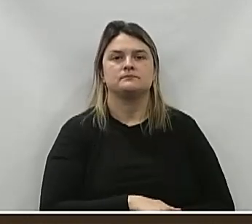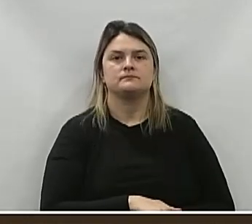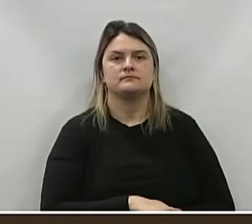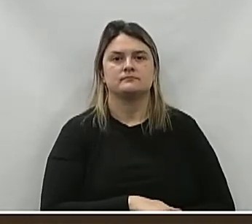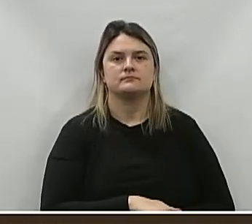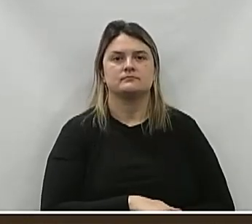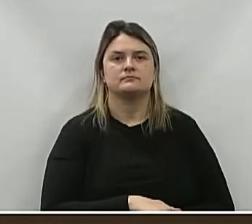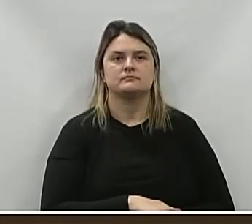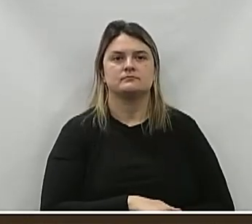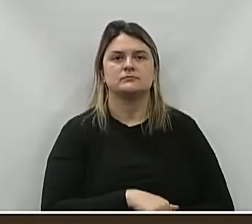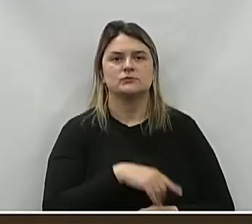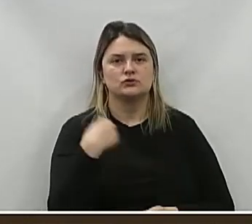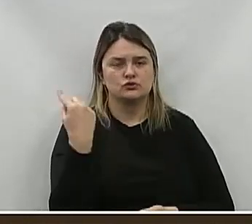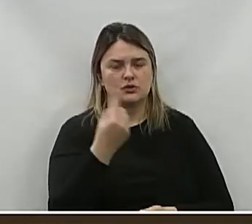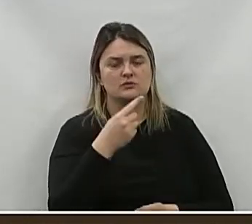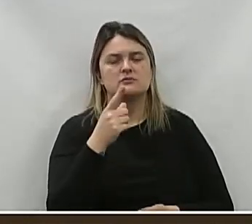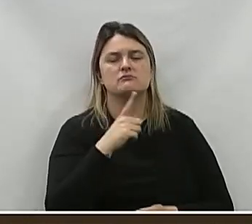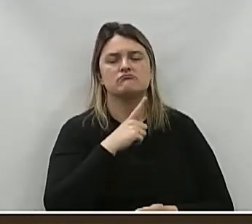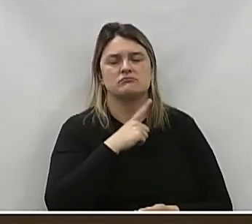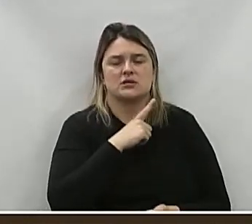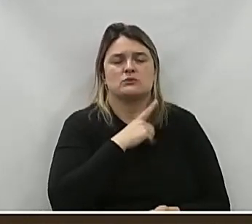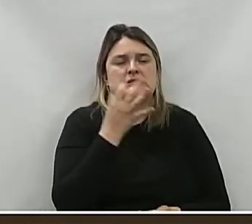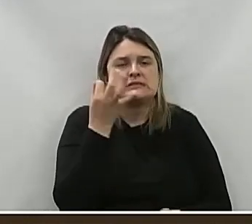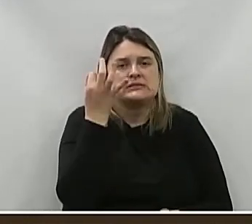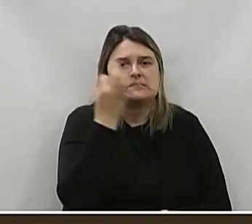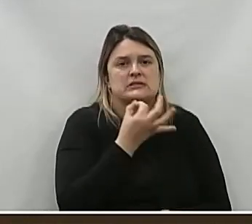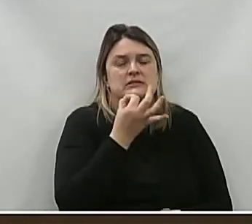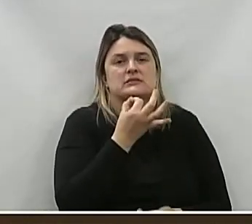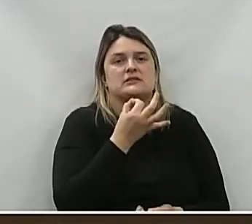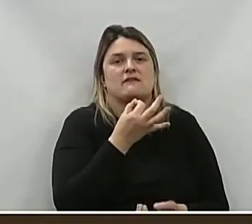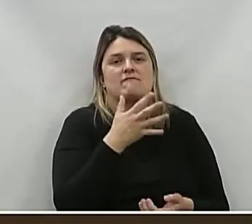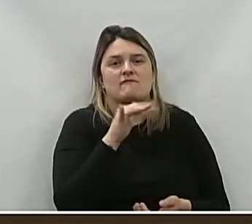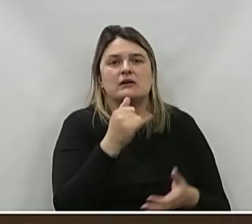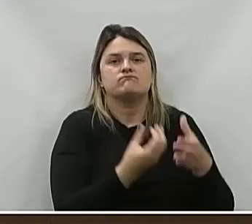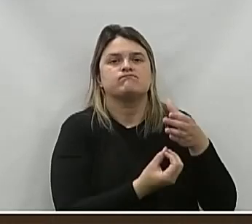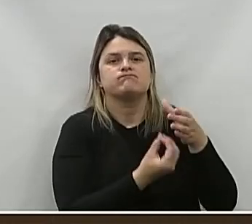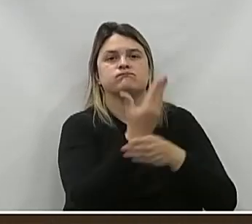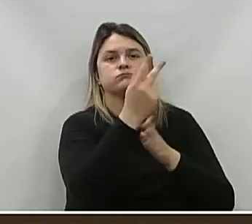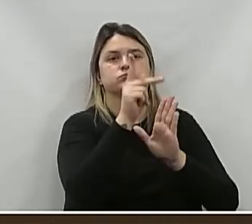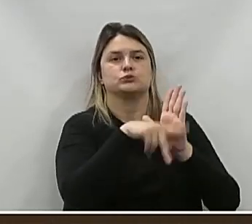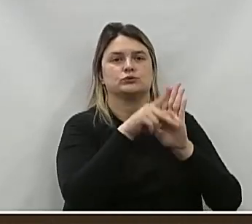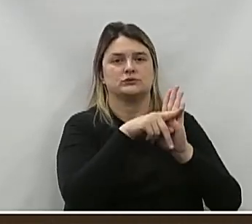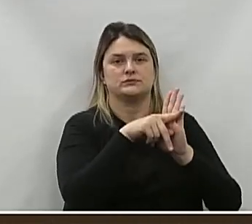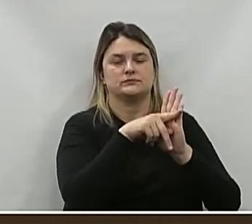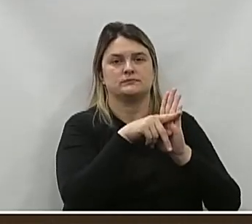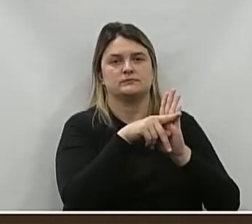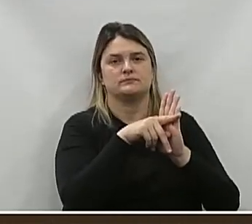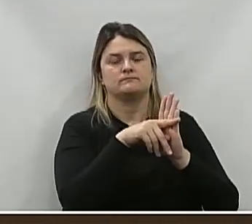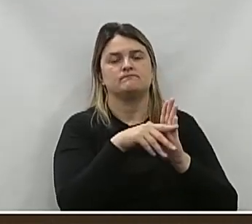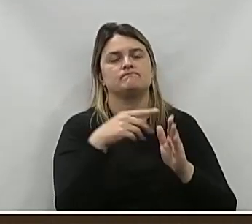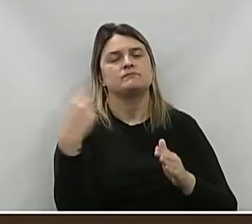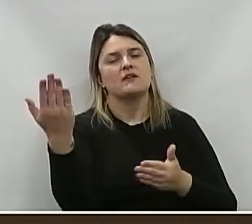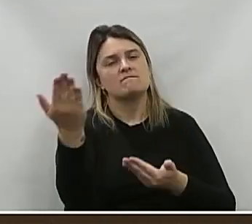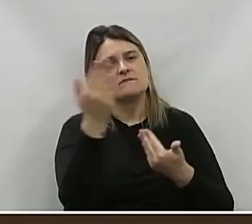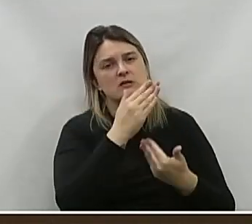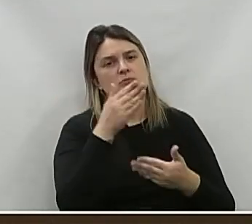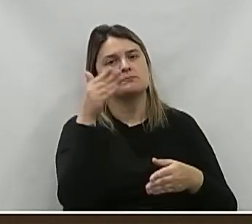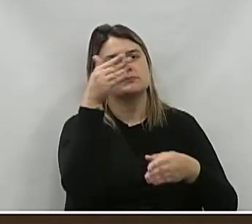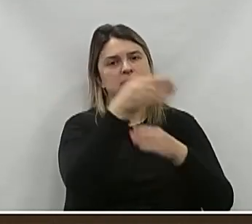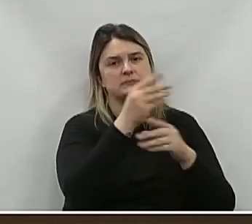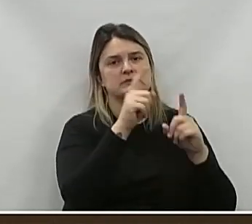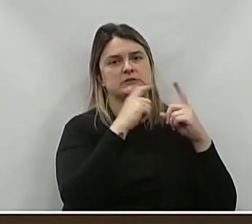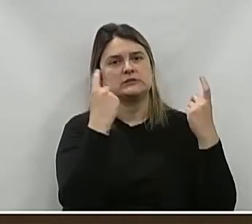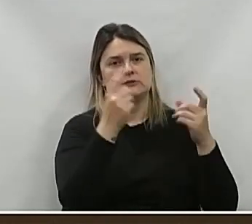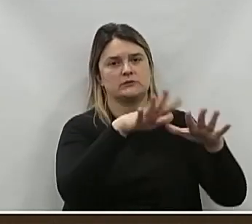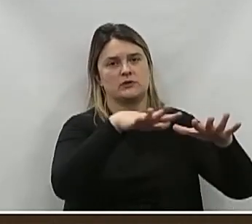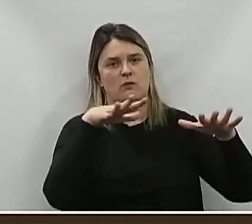na enchente aí com certeza deve sair um projeto da enchente pessoal vamos na audiência pública e